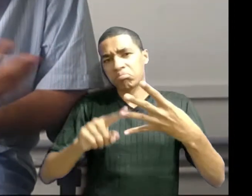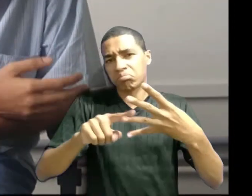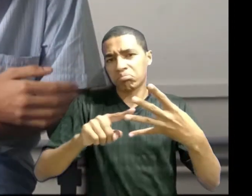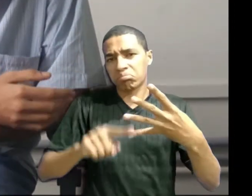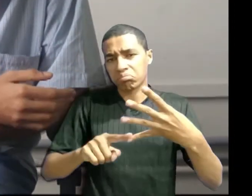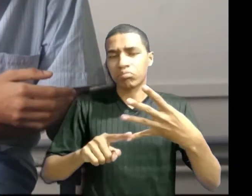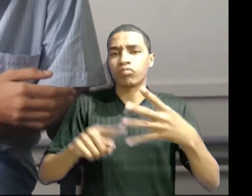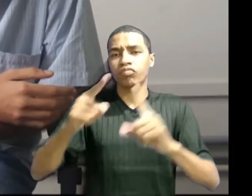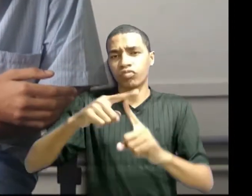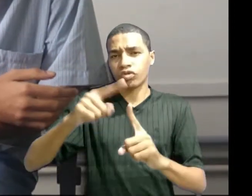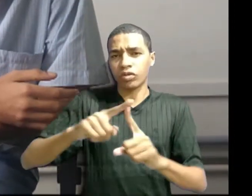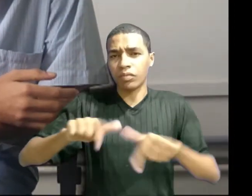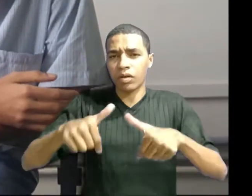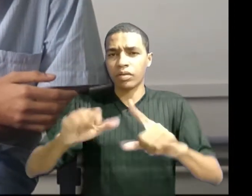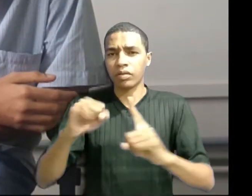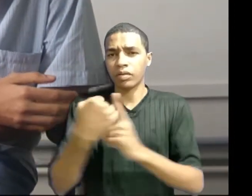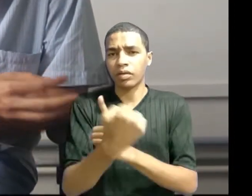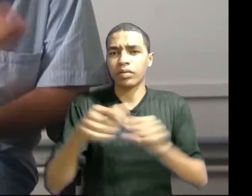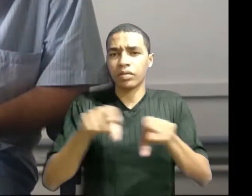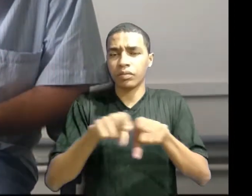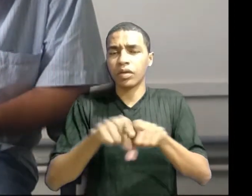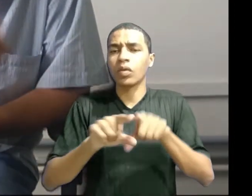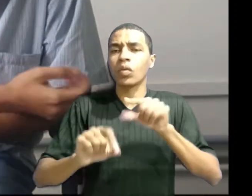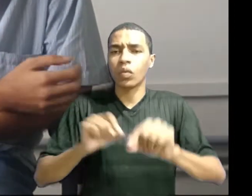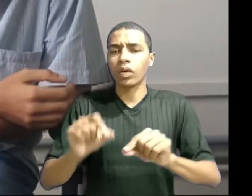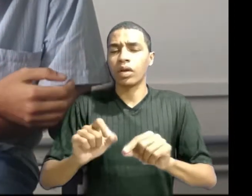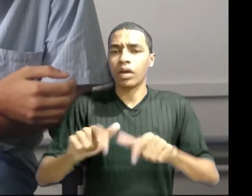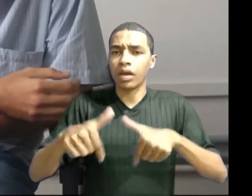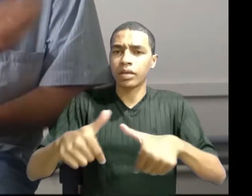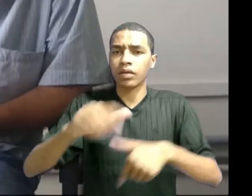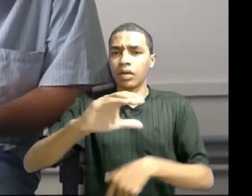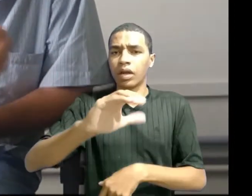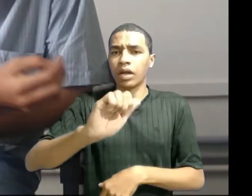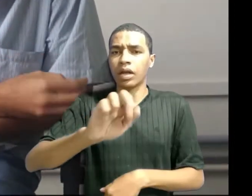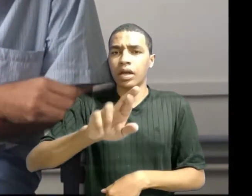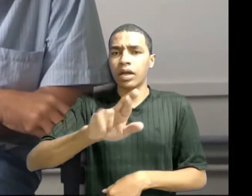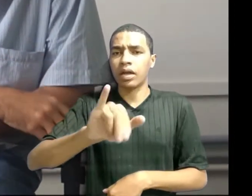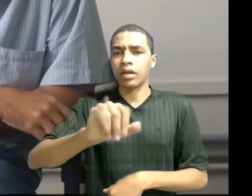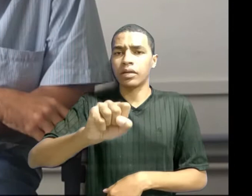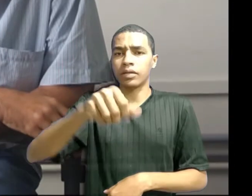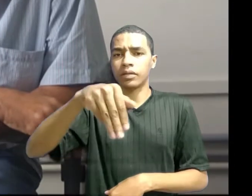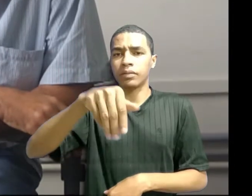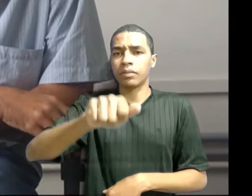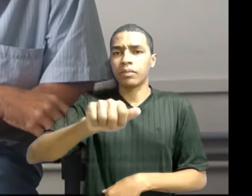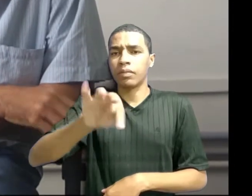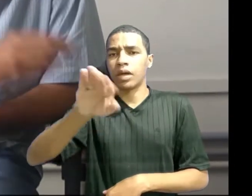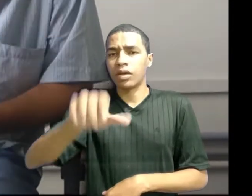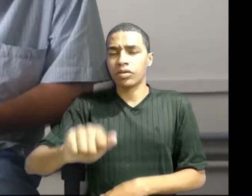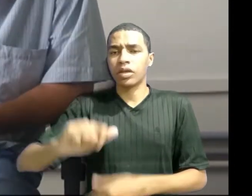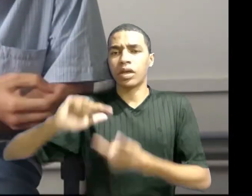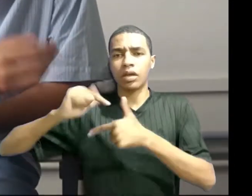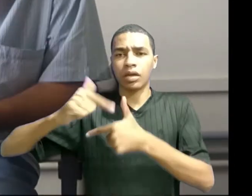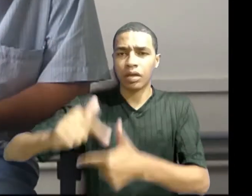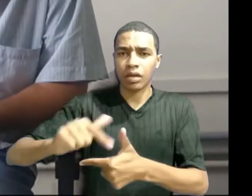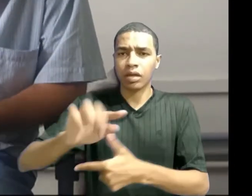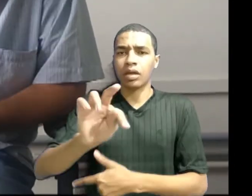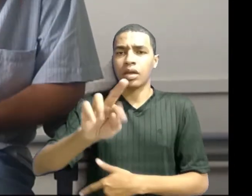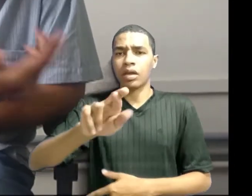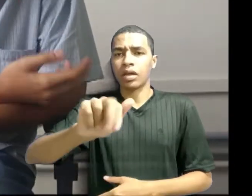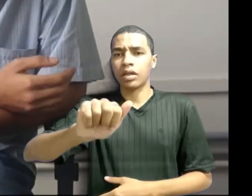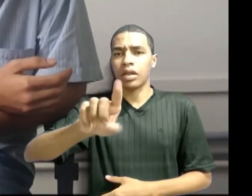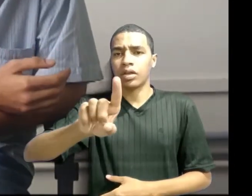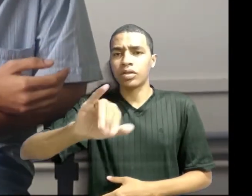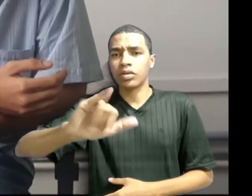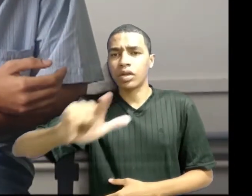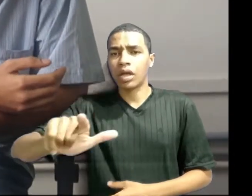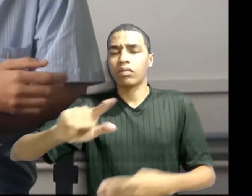4 tipos, né, de ação social, né? A ação carismática, a ação tradicional e as 2